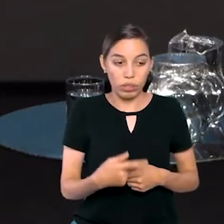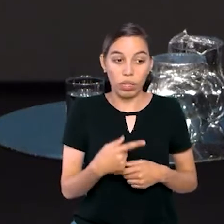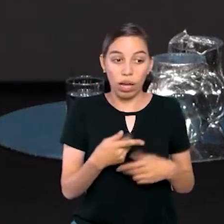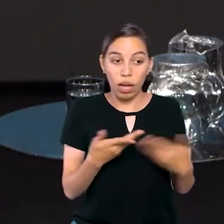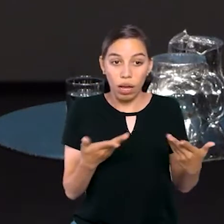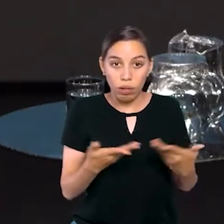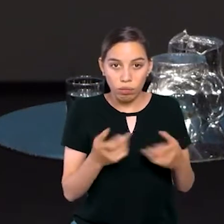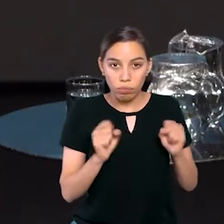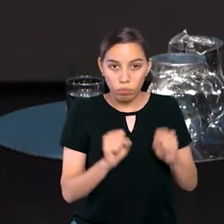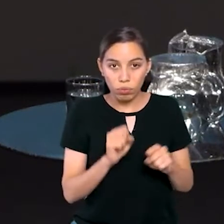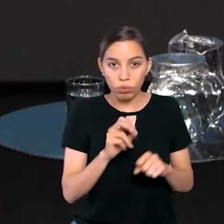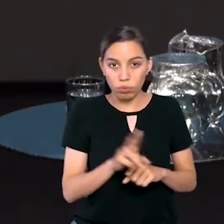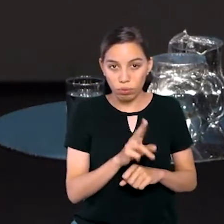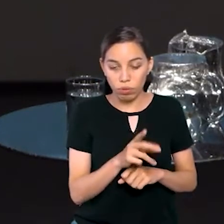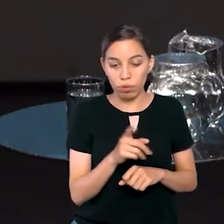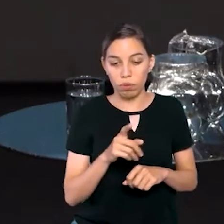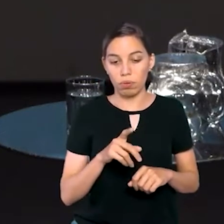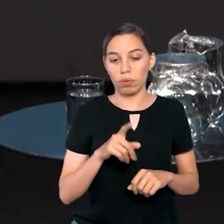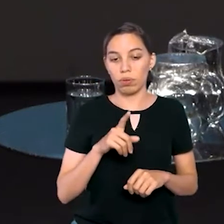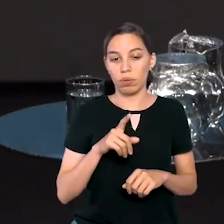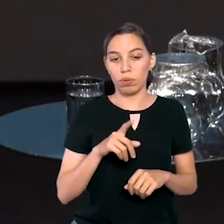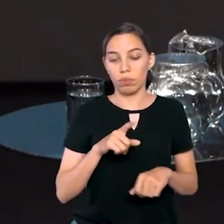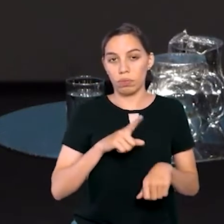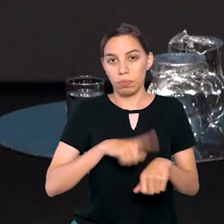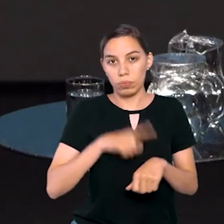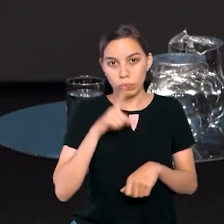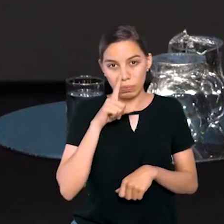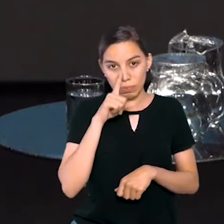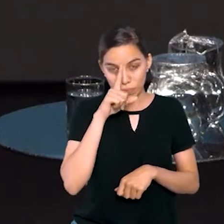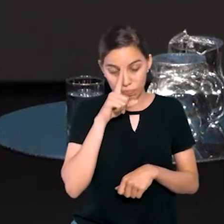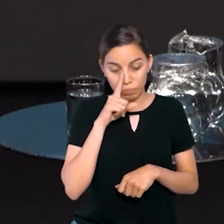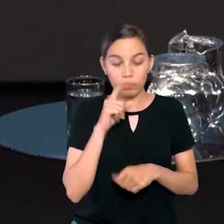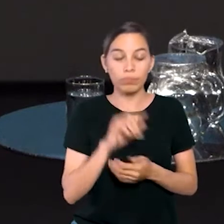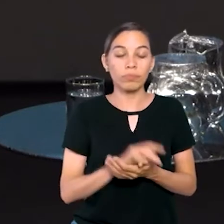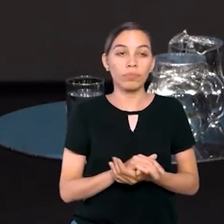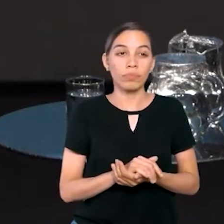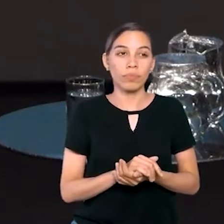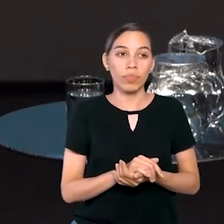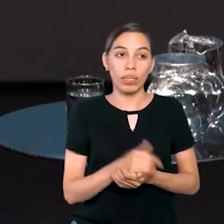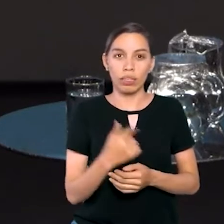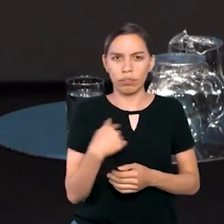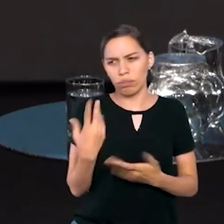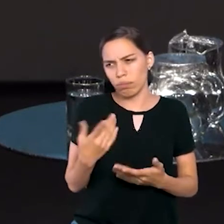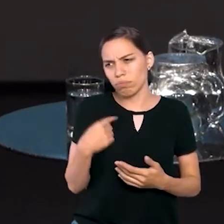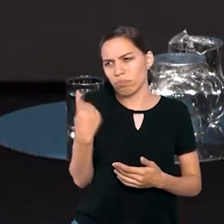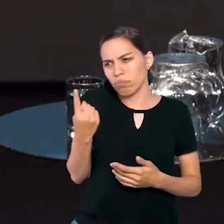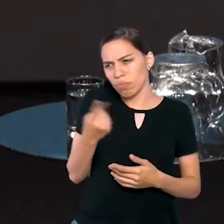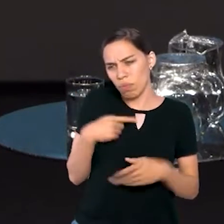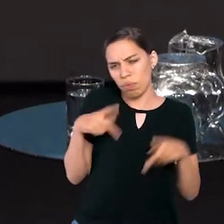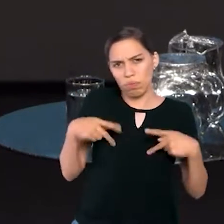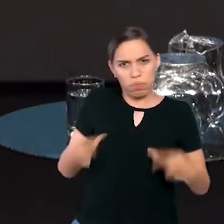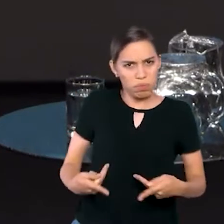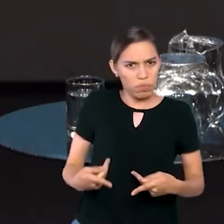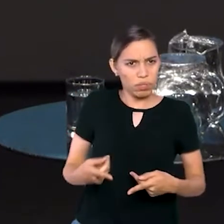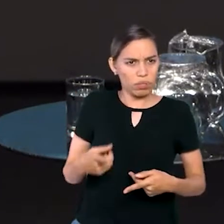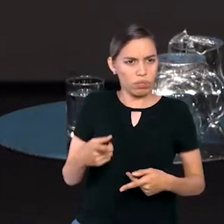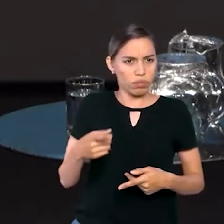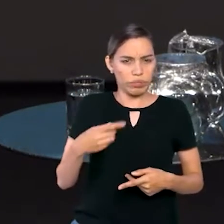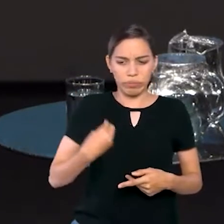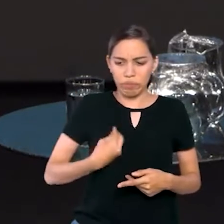nós estamos de acordo de ser uma comunidade temporária aqui, né? Então a gente pode falar dessas coisas